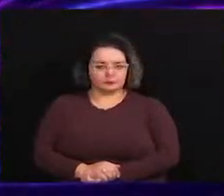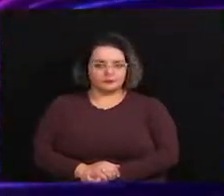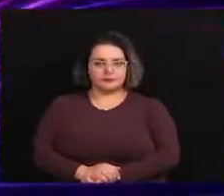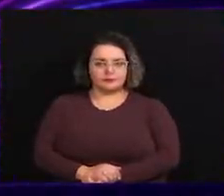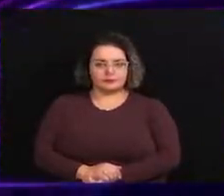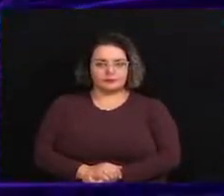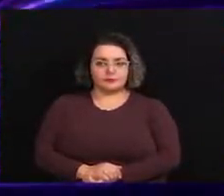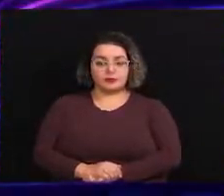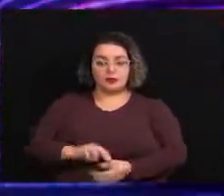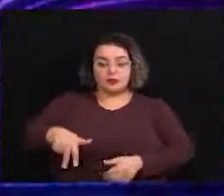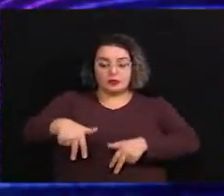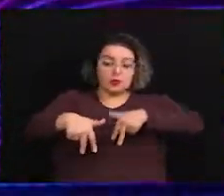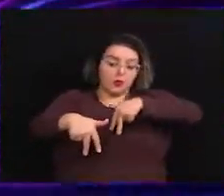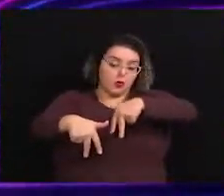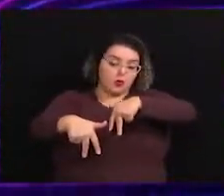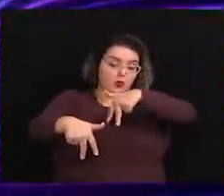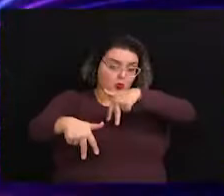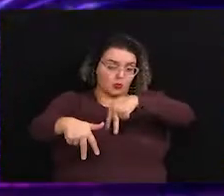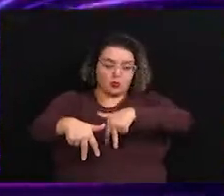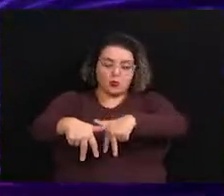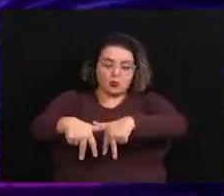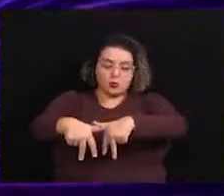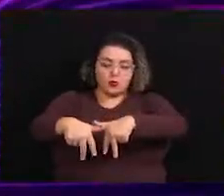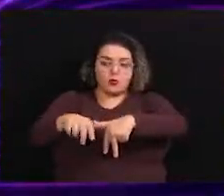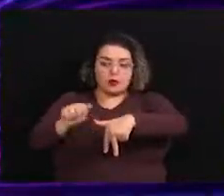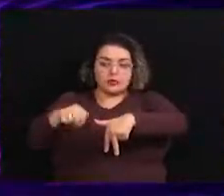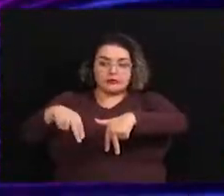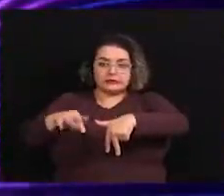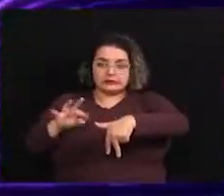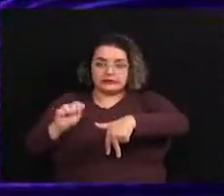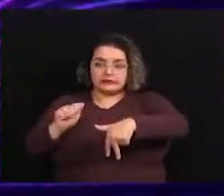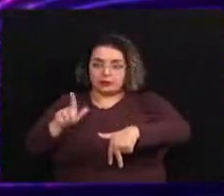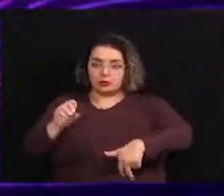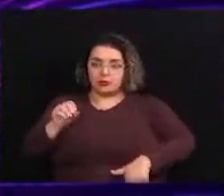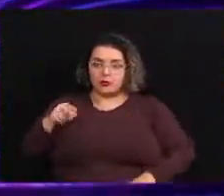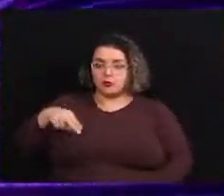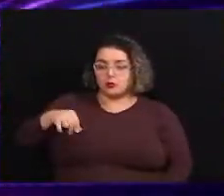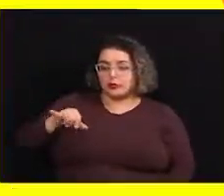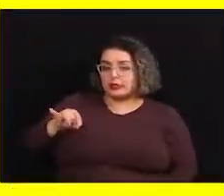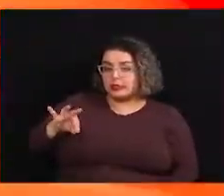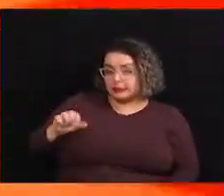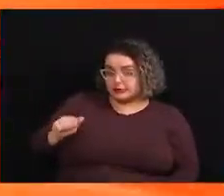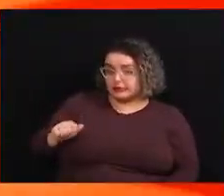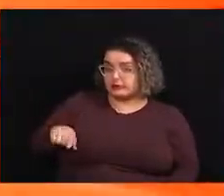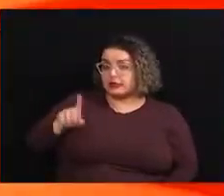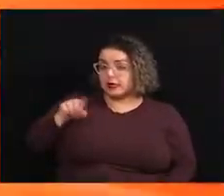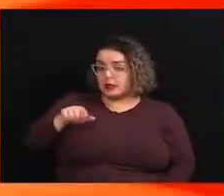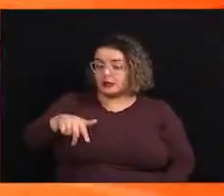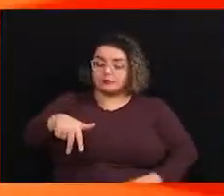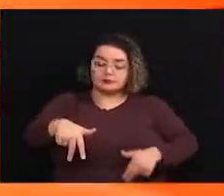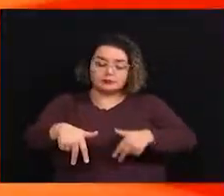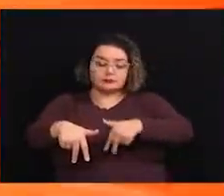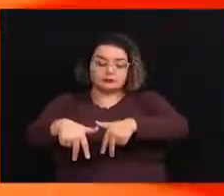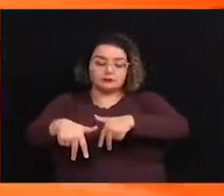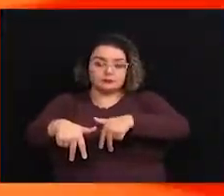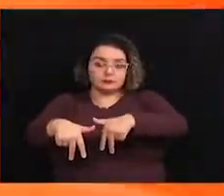Já o antagonista, digamos assim, é um personagem muito